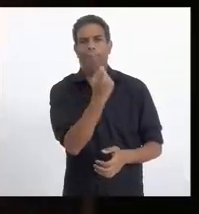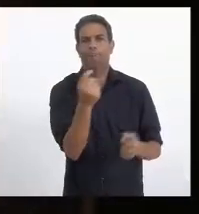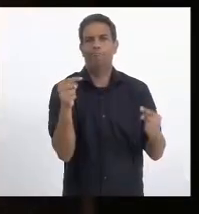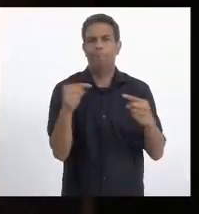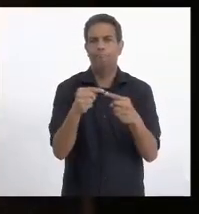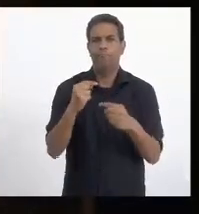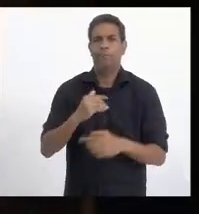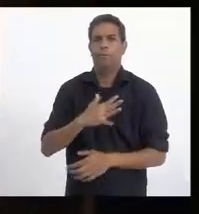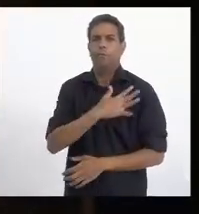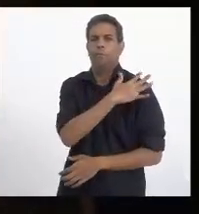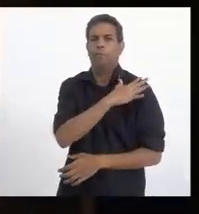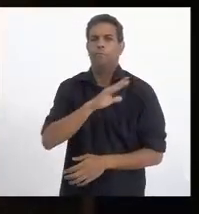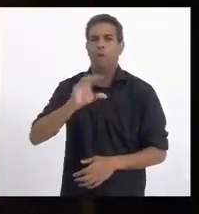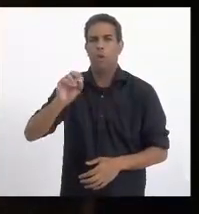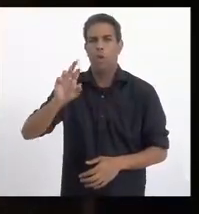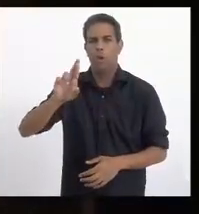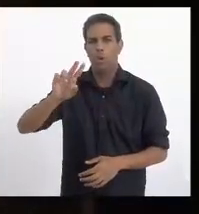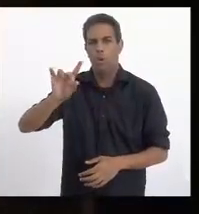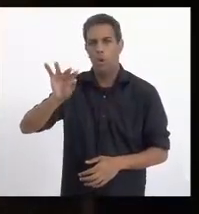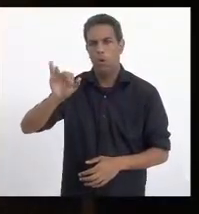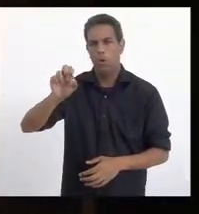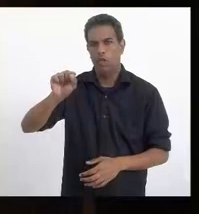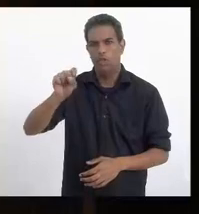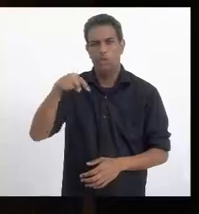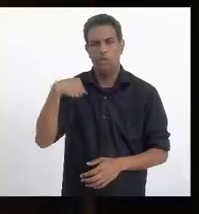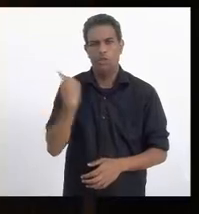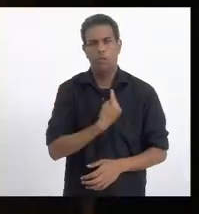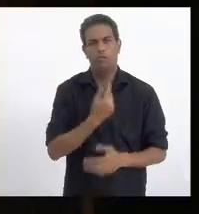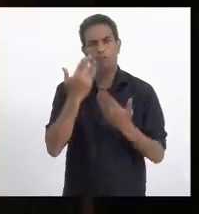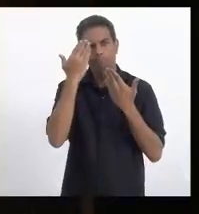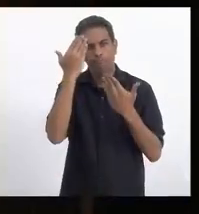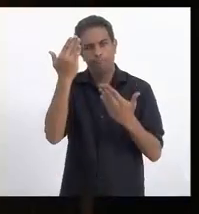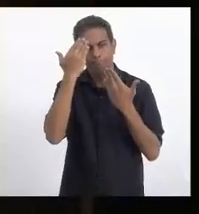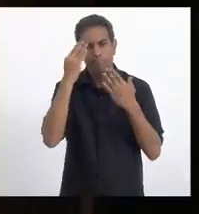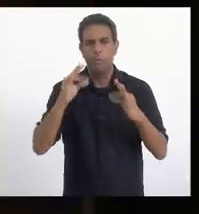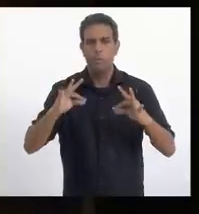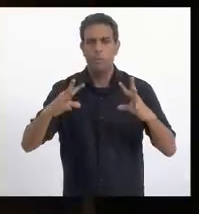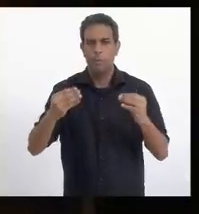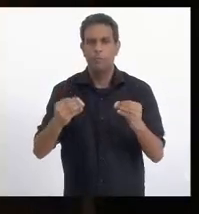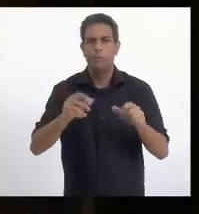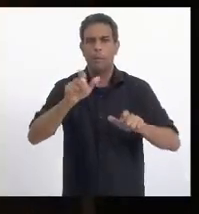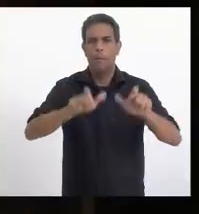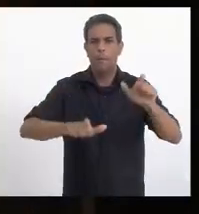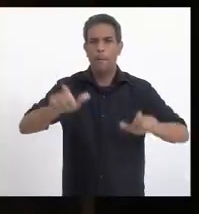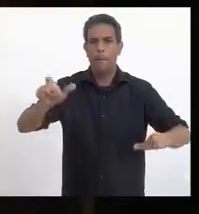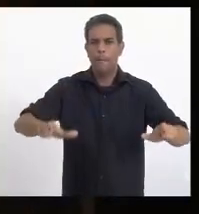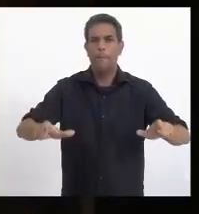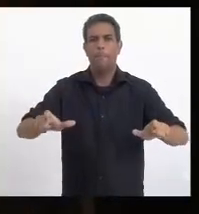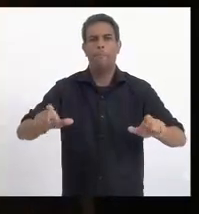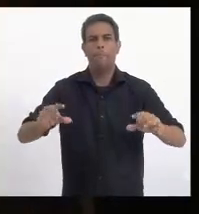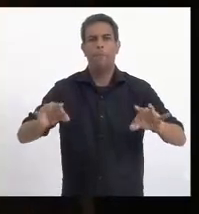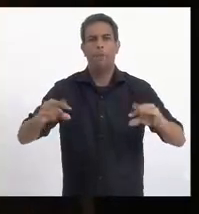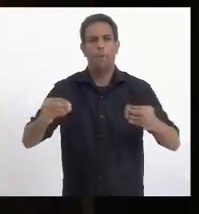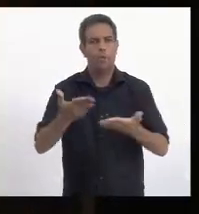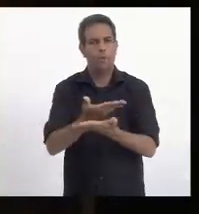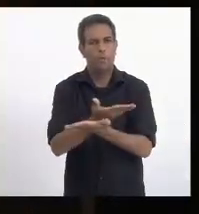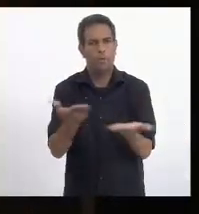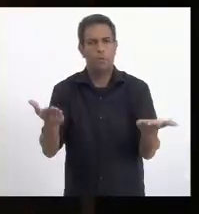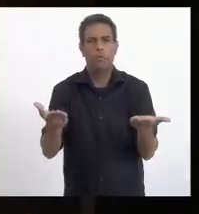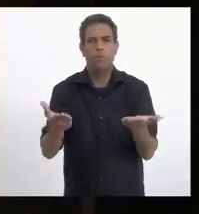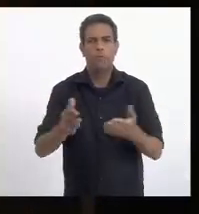assim como parou Ortiz que eu conheci Capitão e conversamos Praça Quero completar o sarampo Câmera